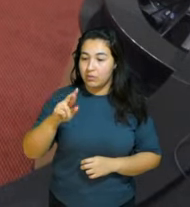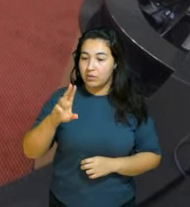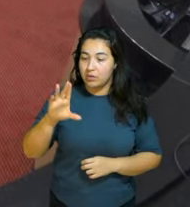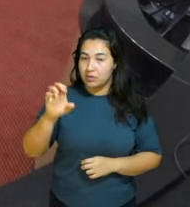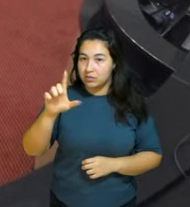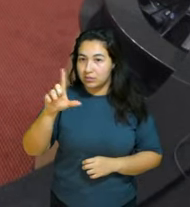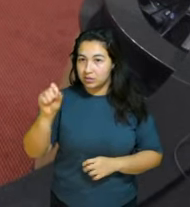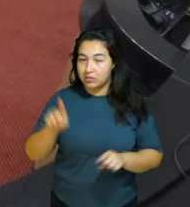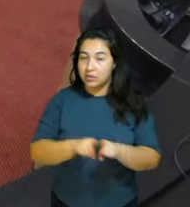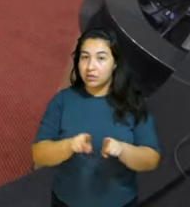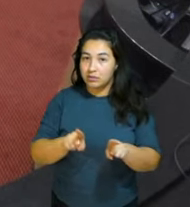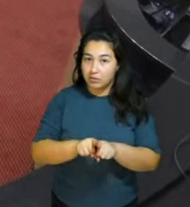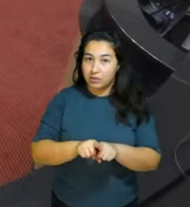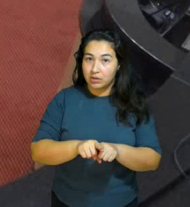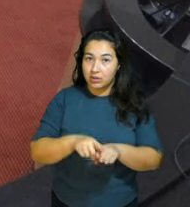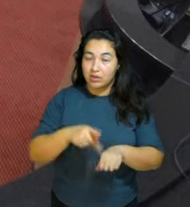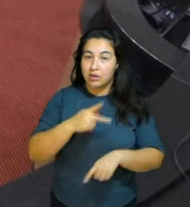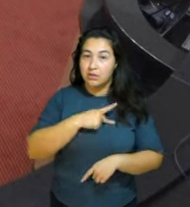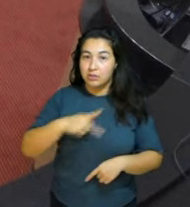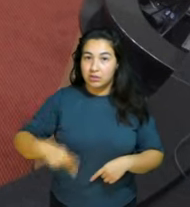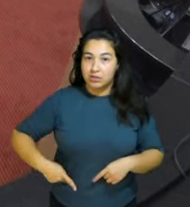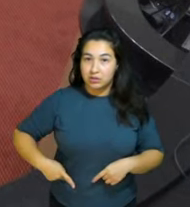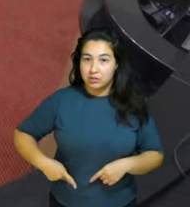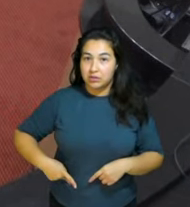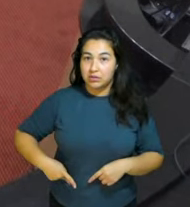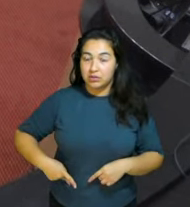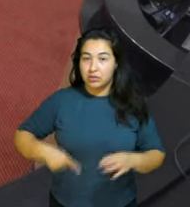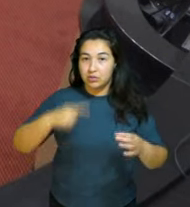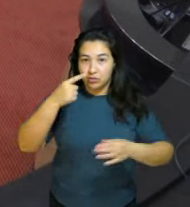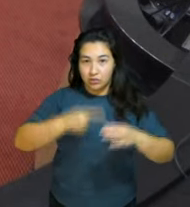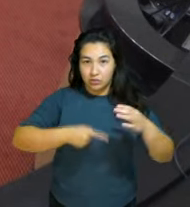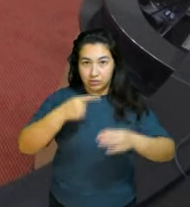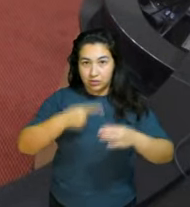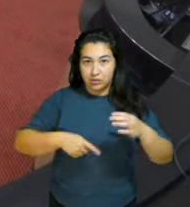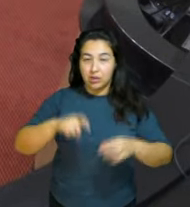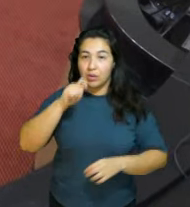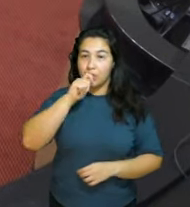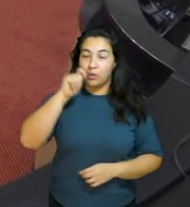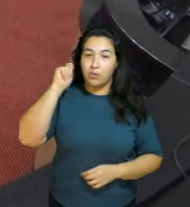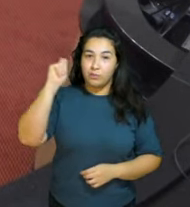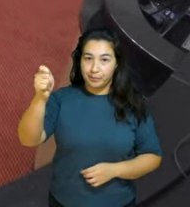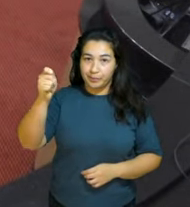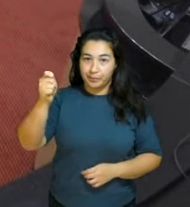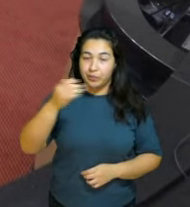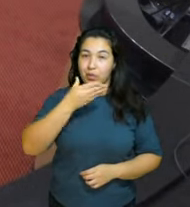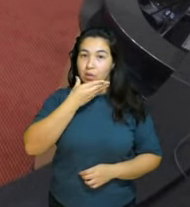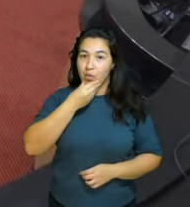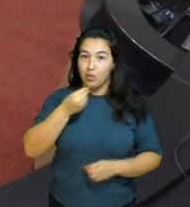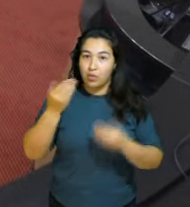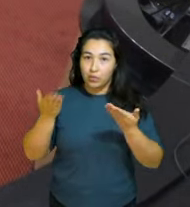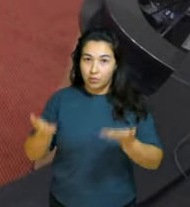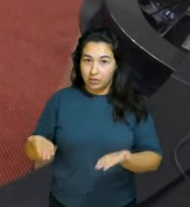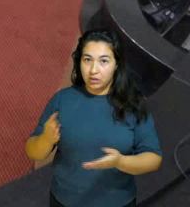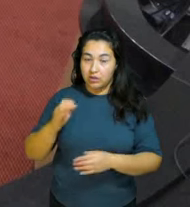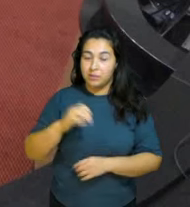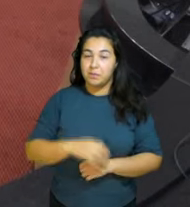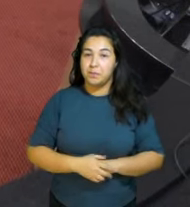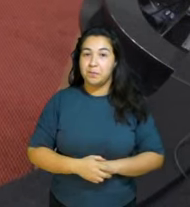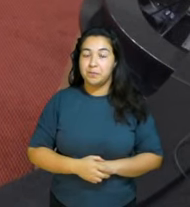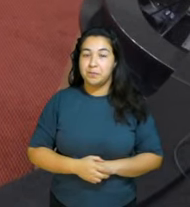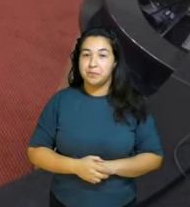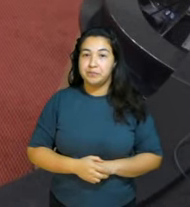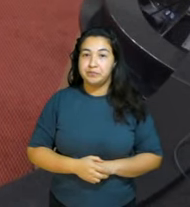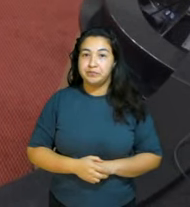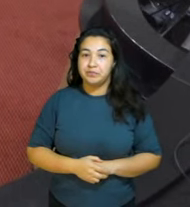Comissão de Arbitragem da Federação Catarinense de Futebol, Cantucho João Setúbal. O